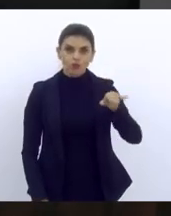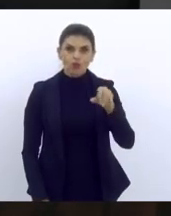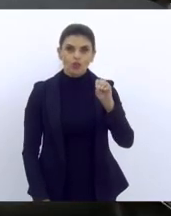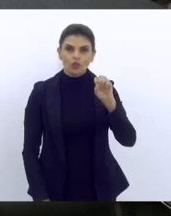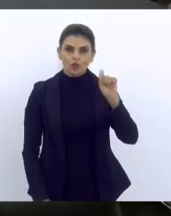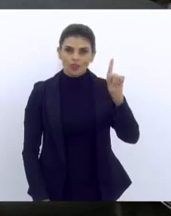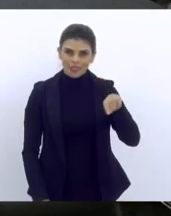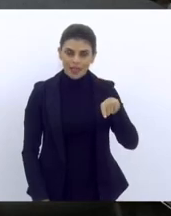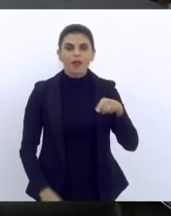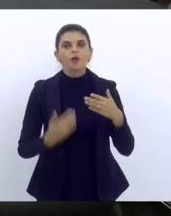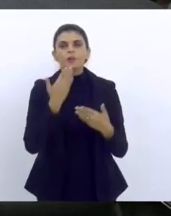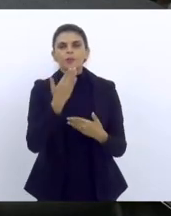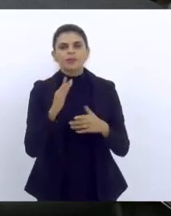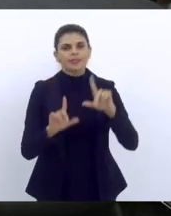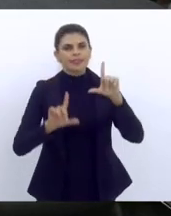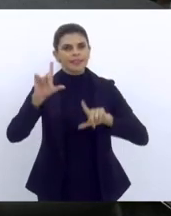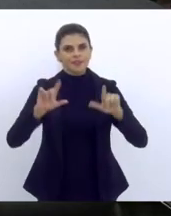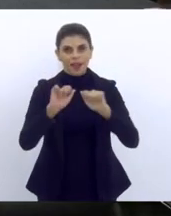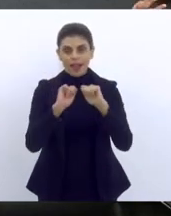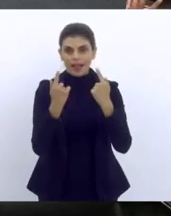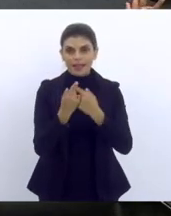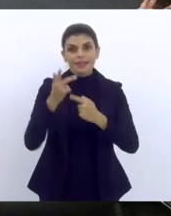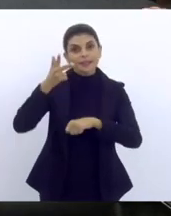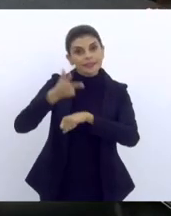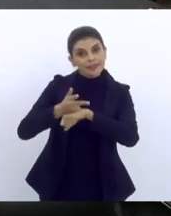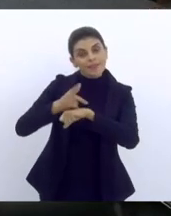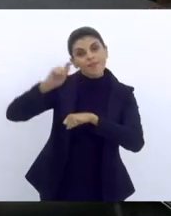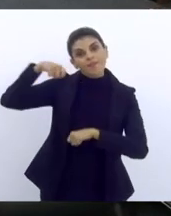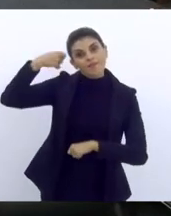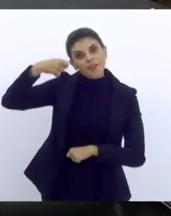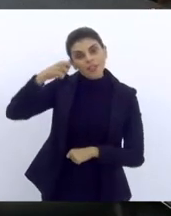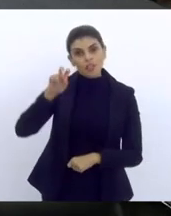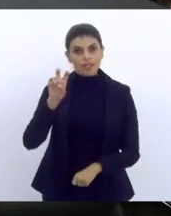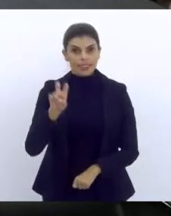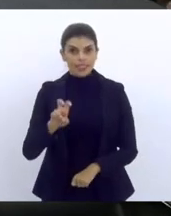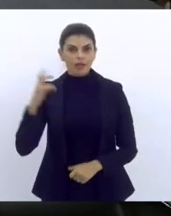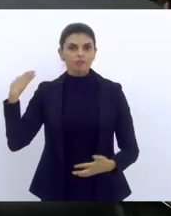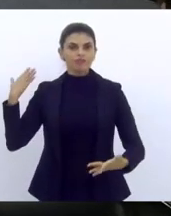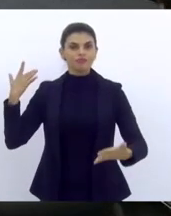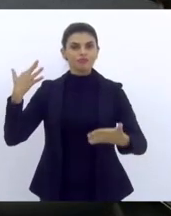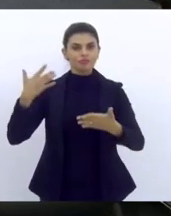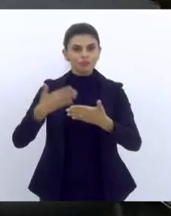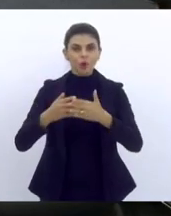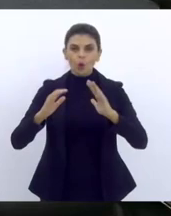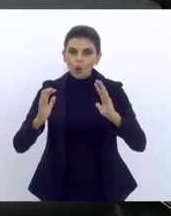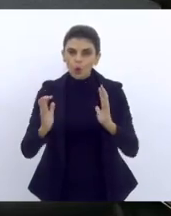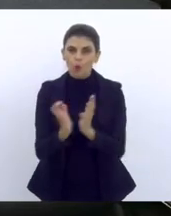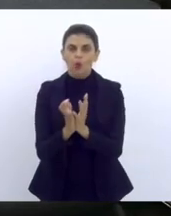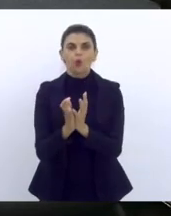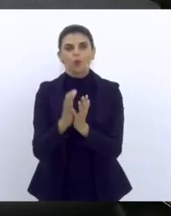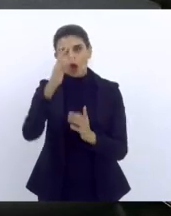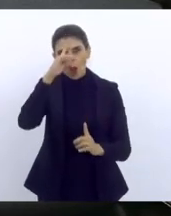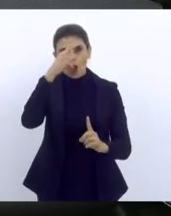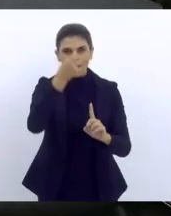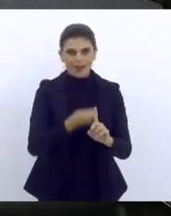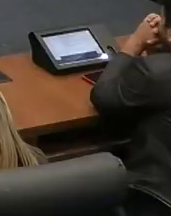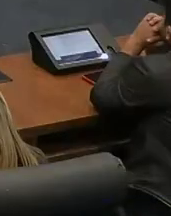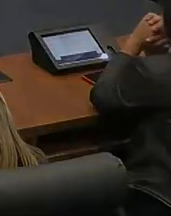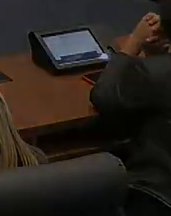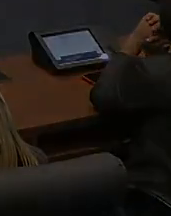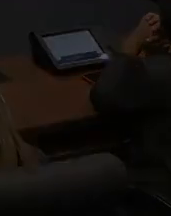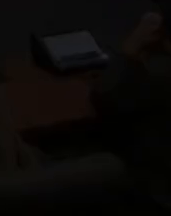exiba o vídeo 5 sobre a trajetória desse grupo a ser homenageado.